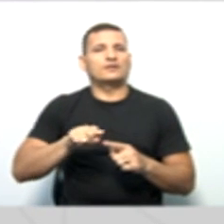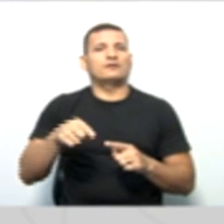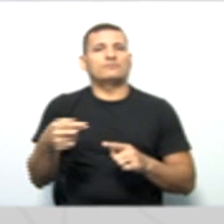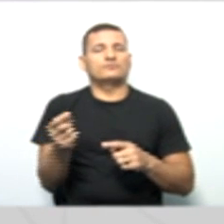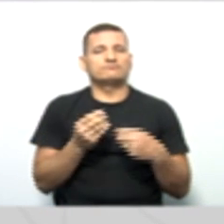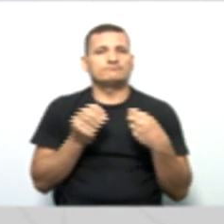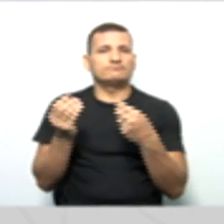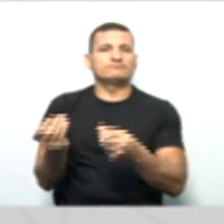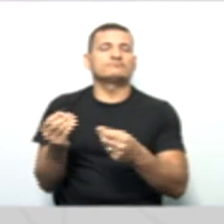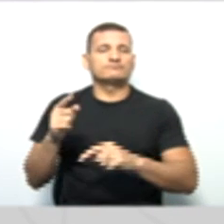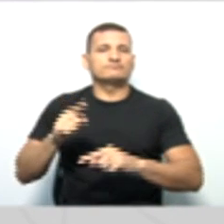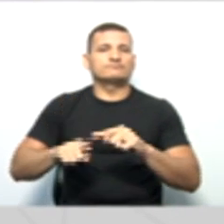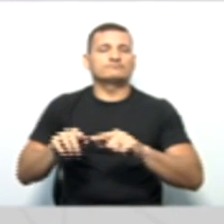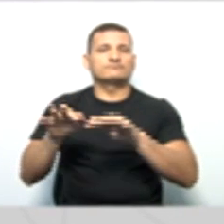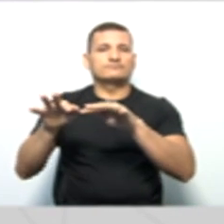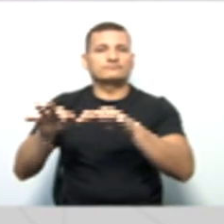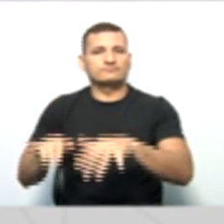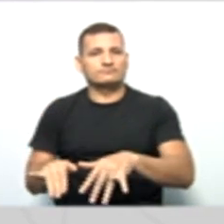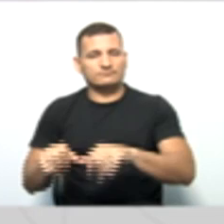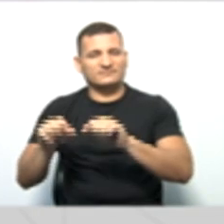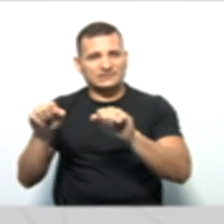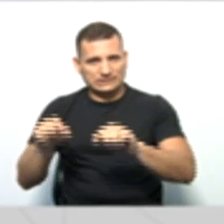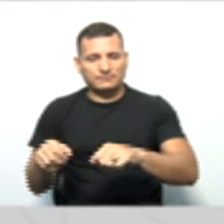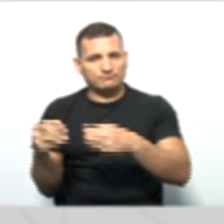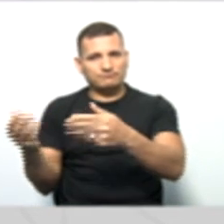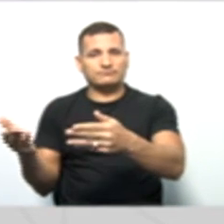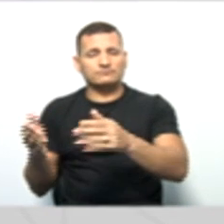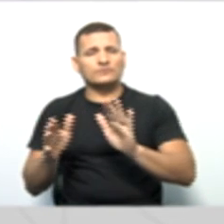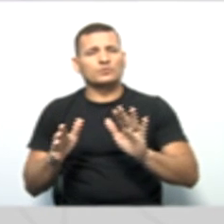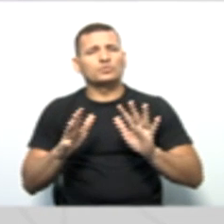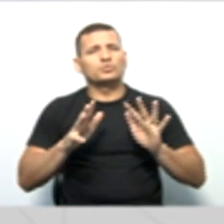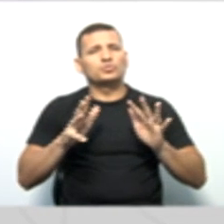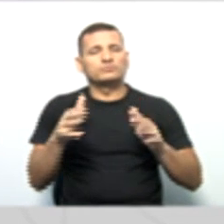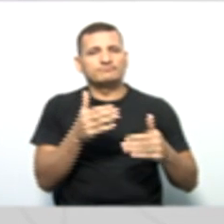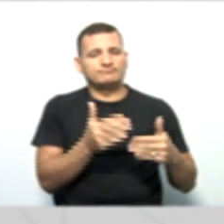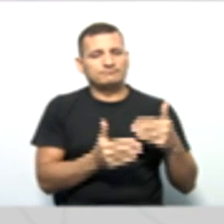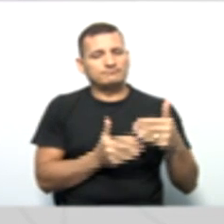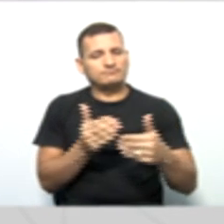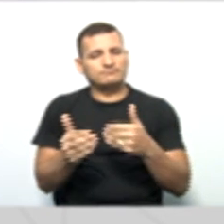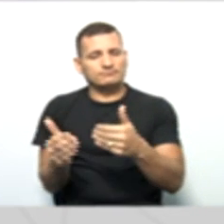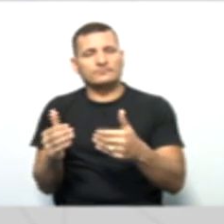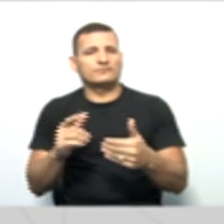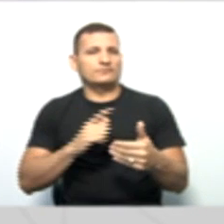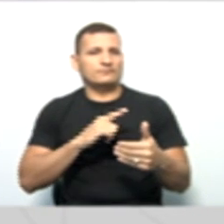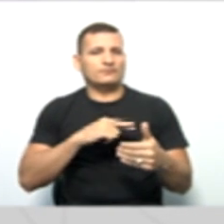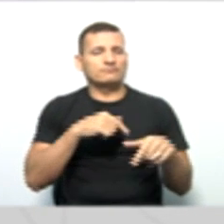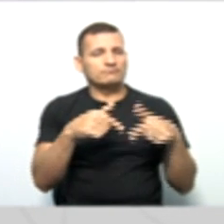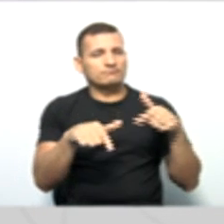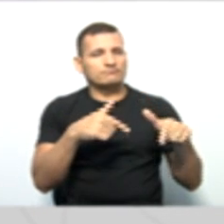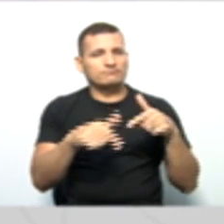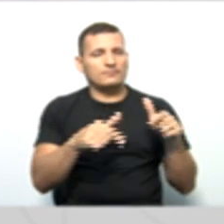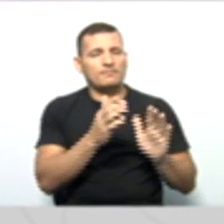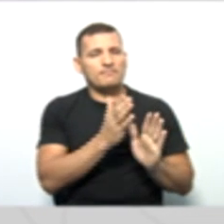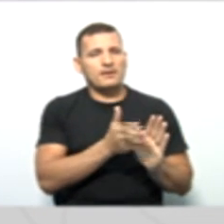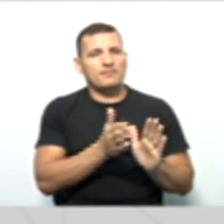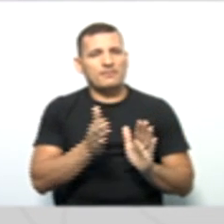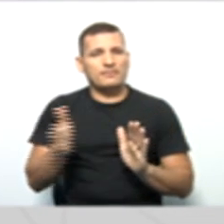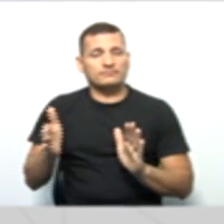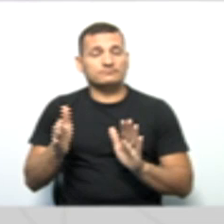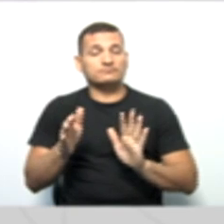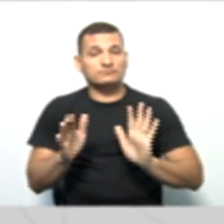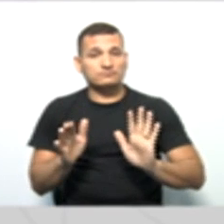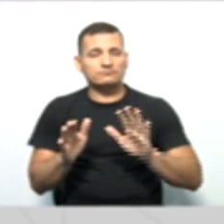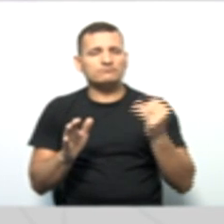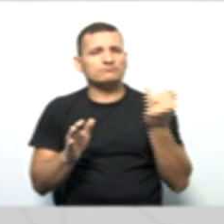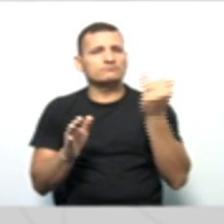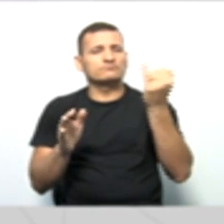esse processo de desenvolvimento, isso passa por atividades. Uma única atividade desse processo, não menos importante,